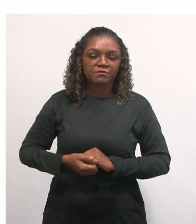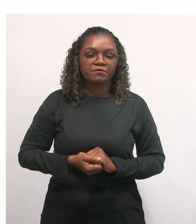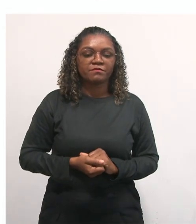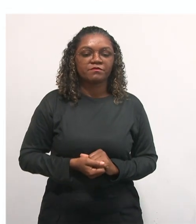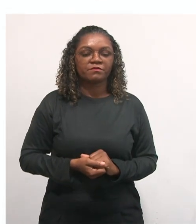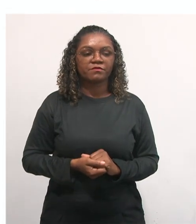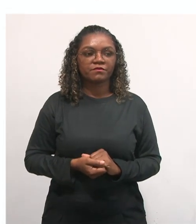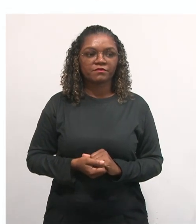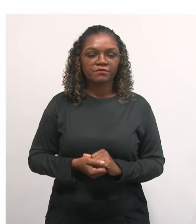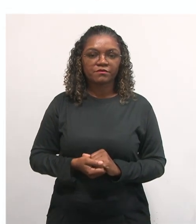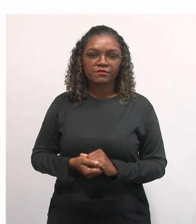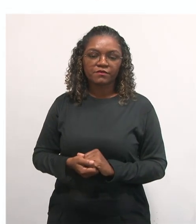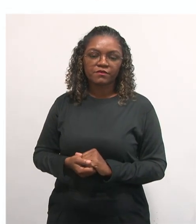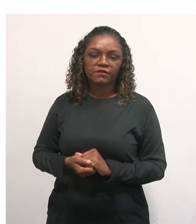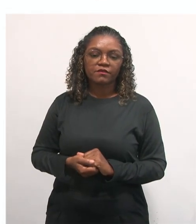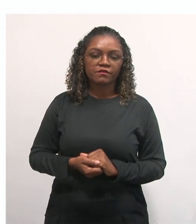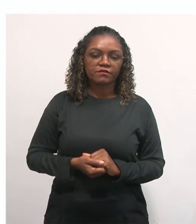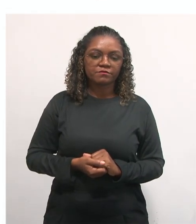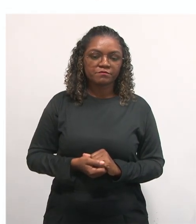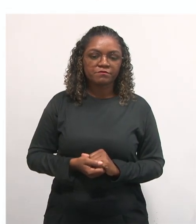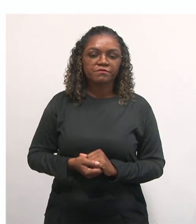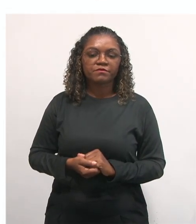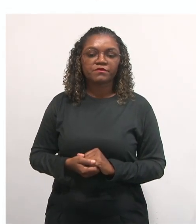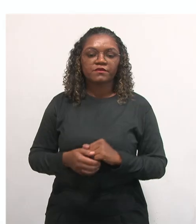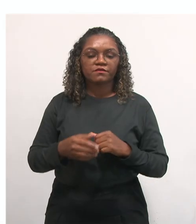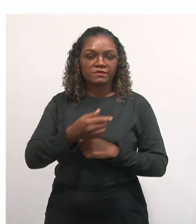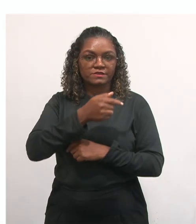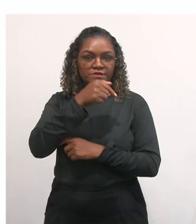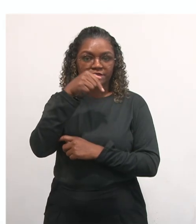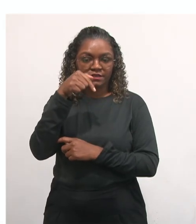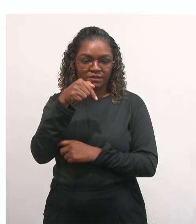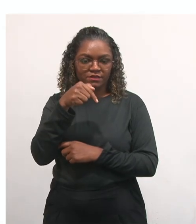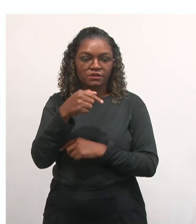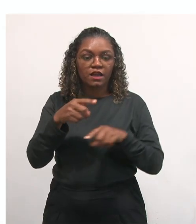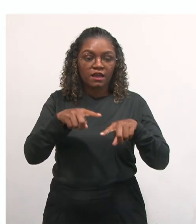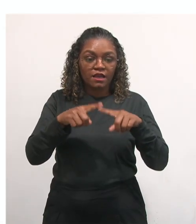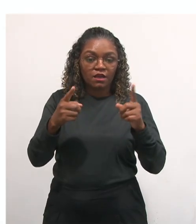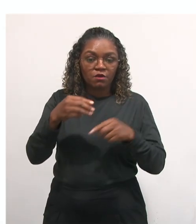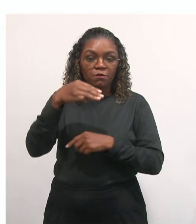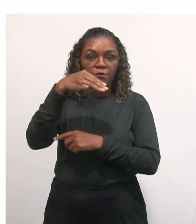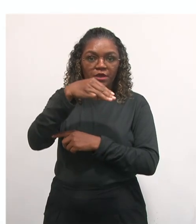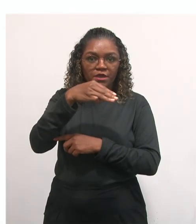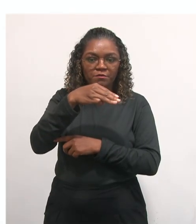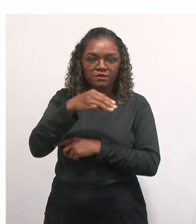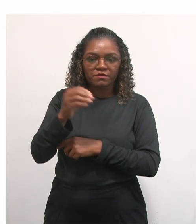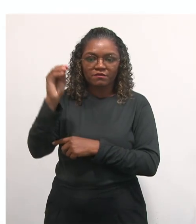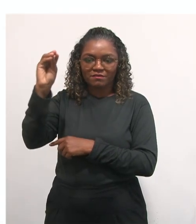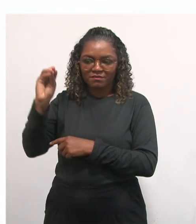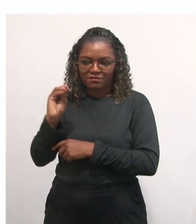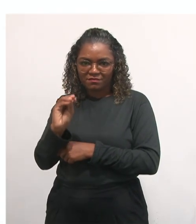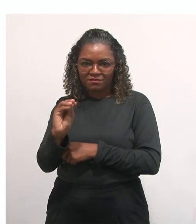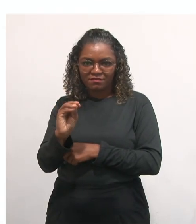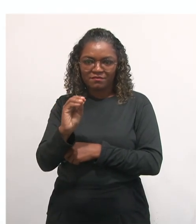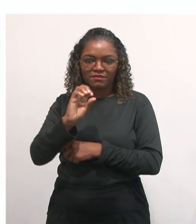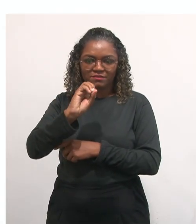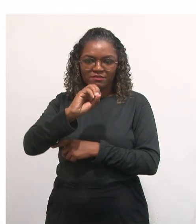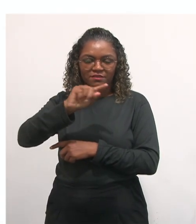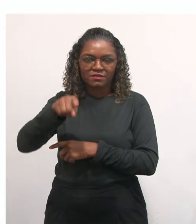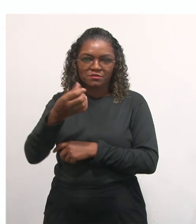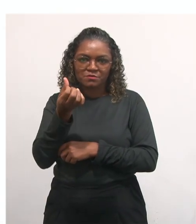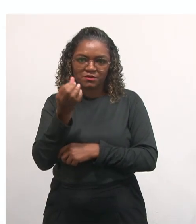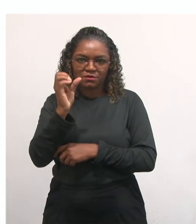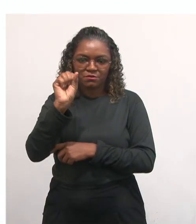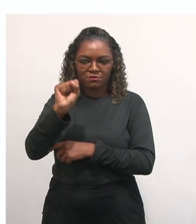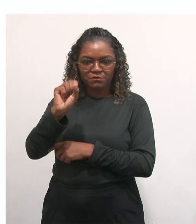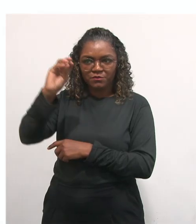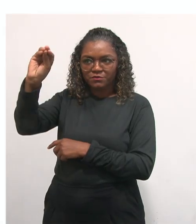Substitui aqui, ó. A nota média que é 7. O M que você acabou de descobrir, 68, vezes o X médio também é 7.